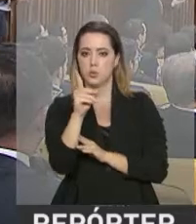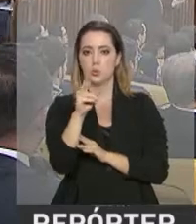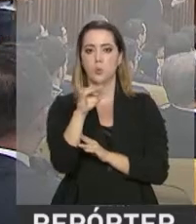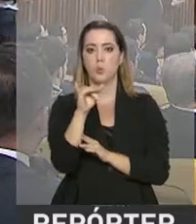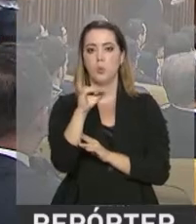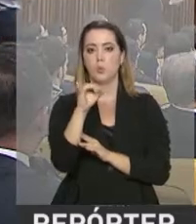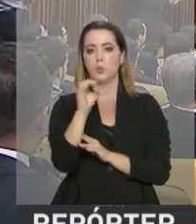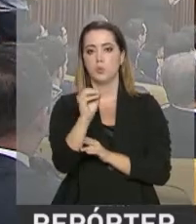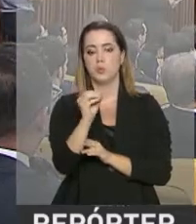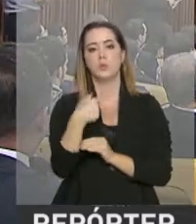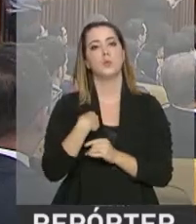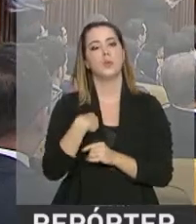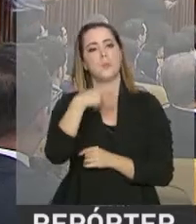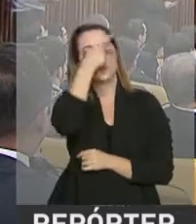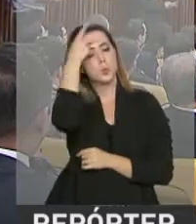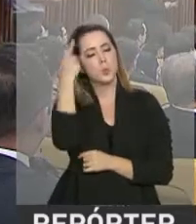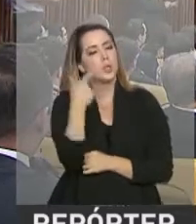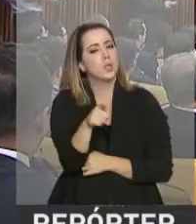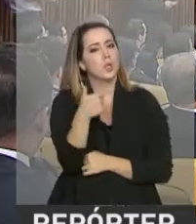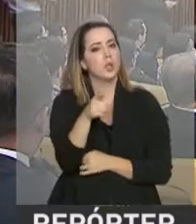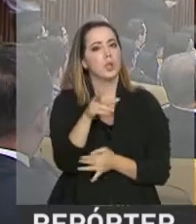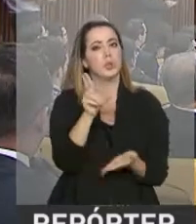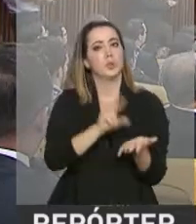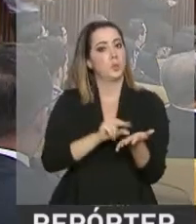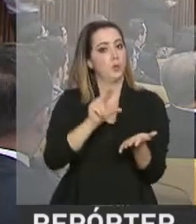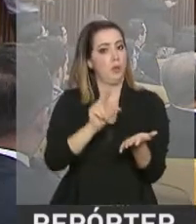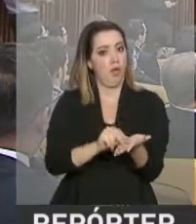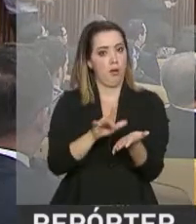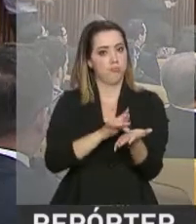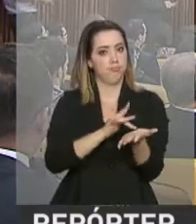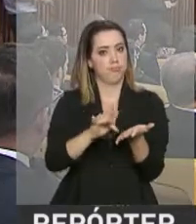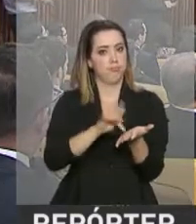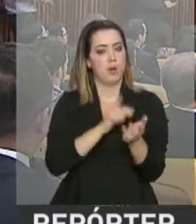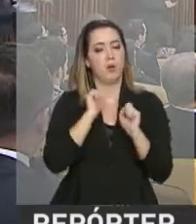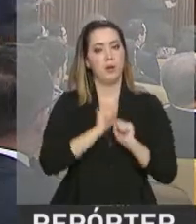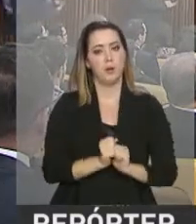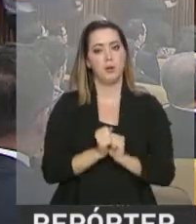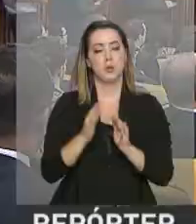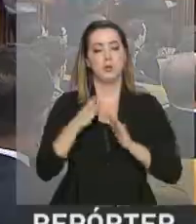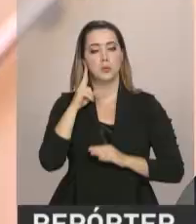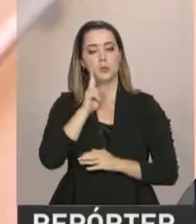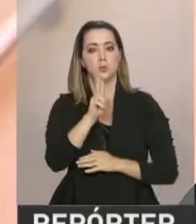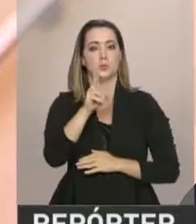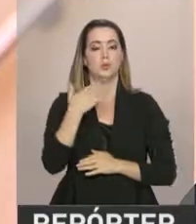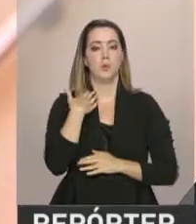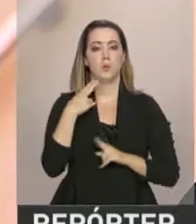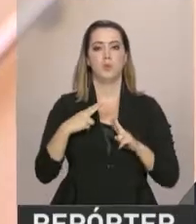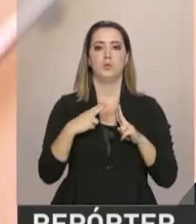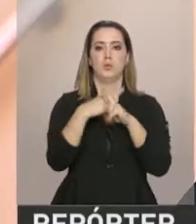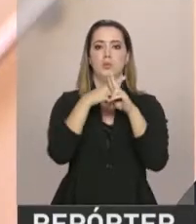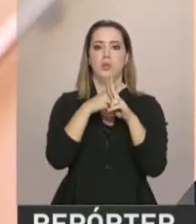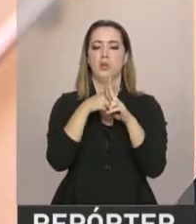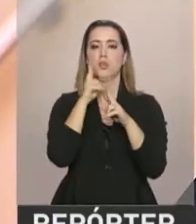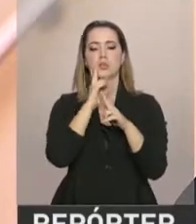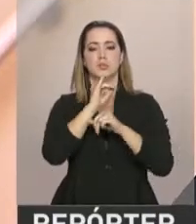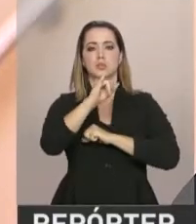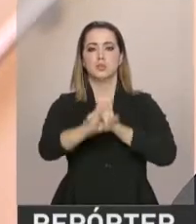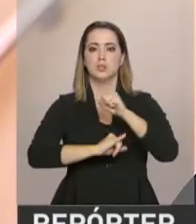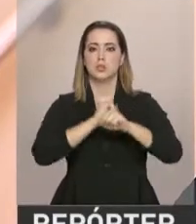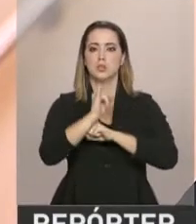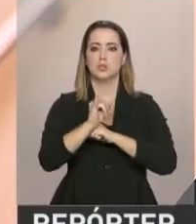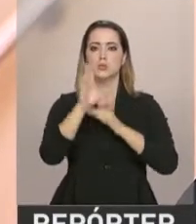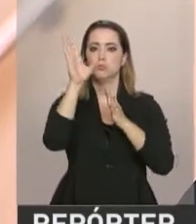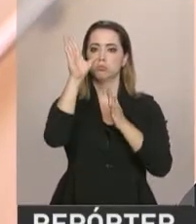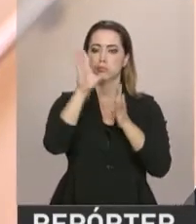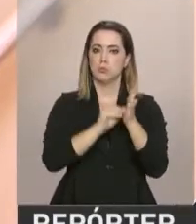tiver smartphone pode se cadastrar na página da caixa econômica federal na internet e imprimir a identidade o